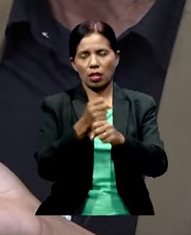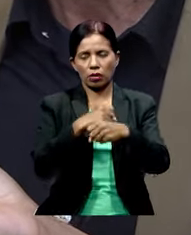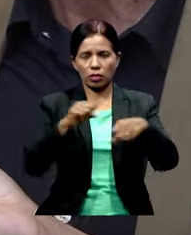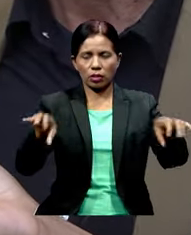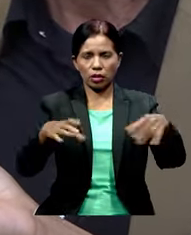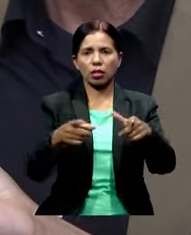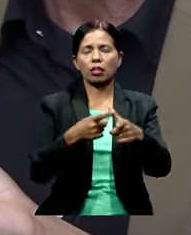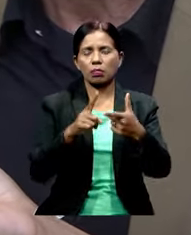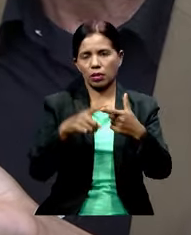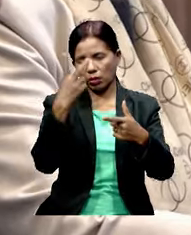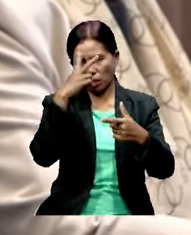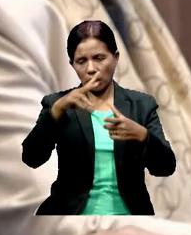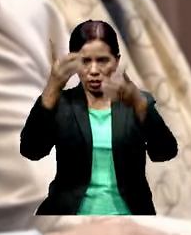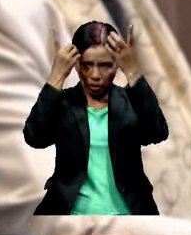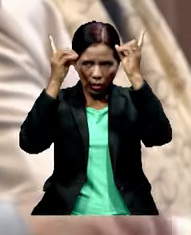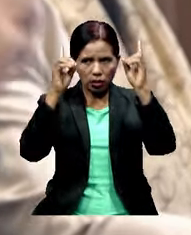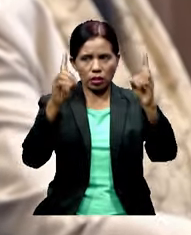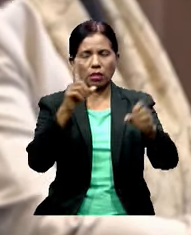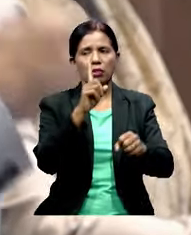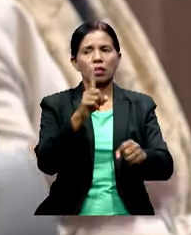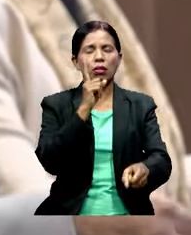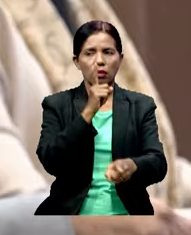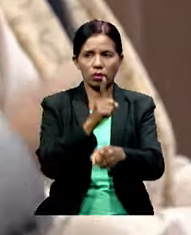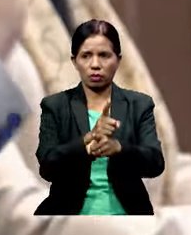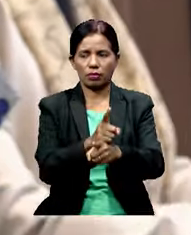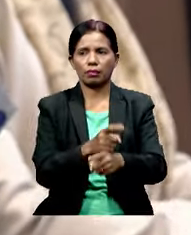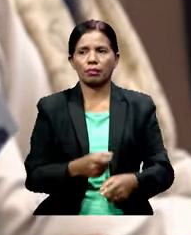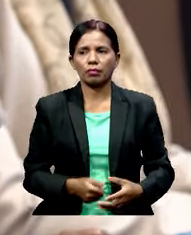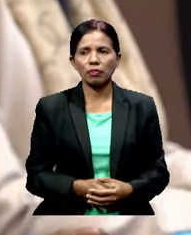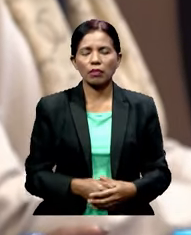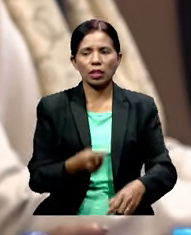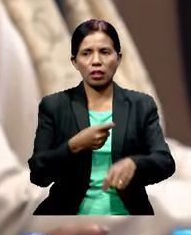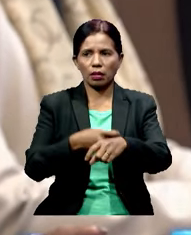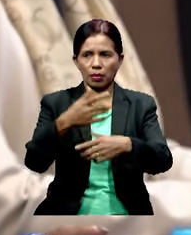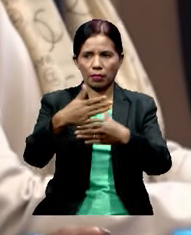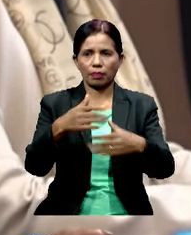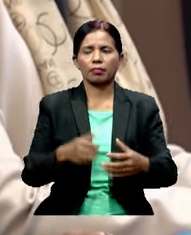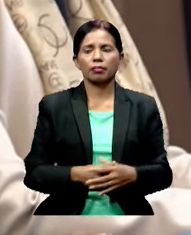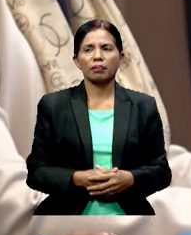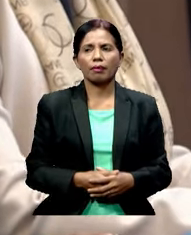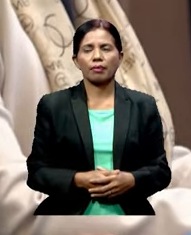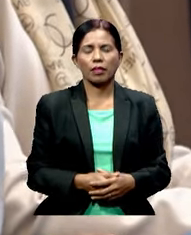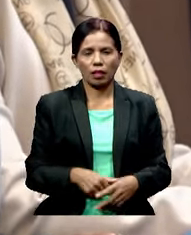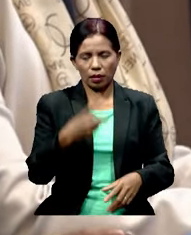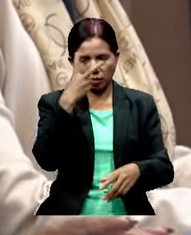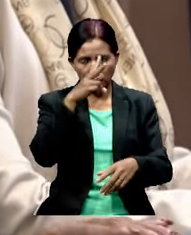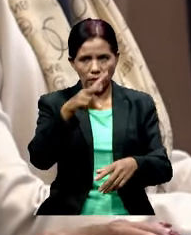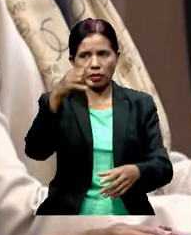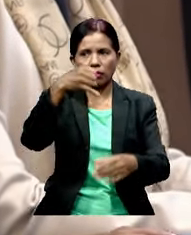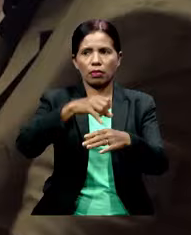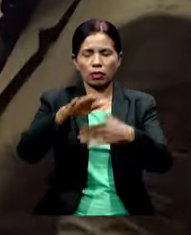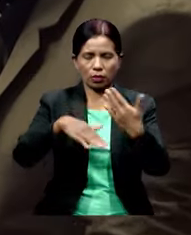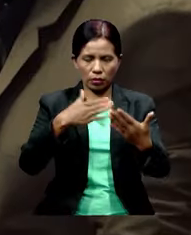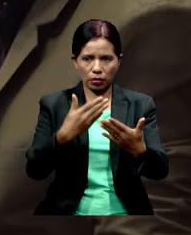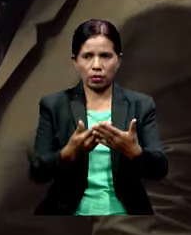para depois a tomar a decisão ida correta, imediata. Ya tempo pada. Orientação makidane envolve hotu entidade